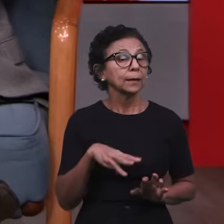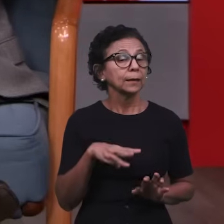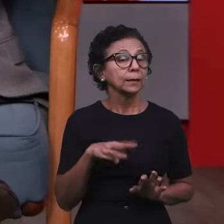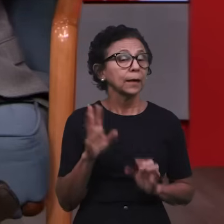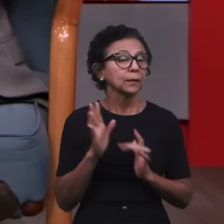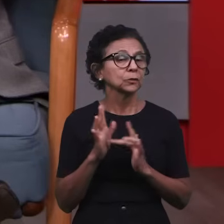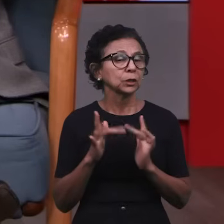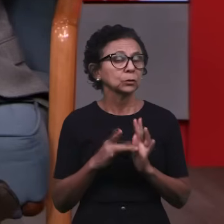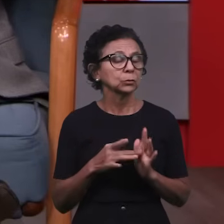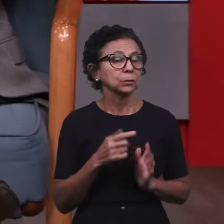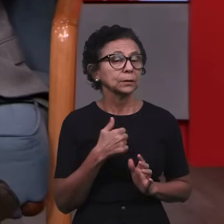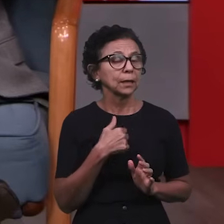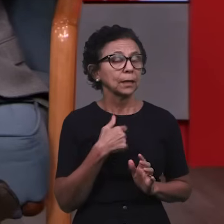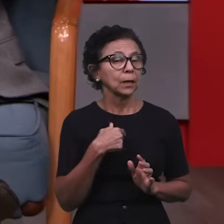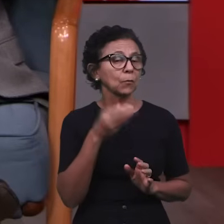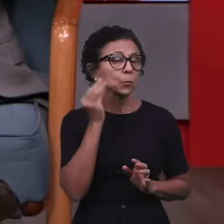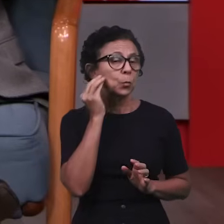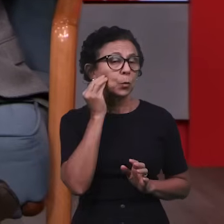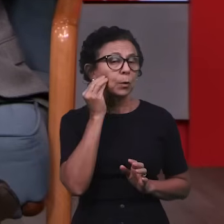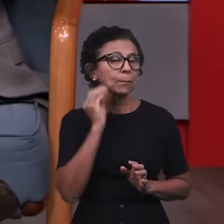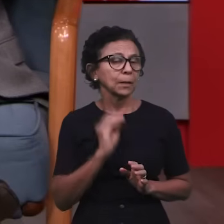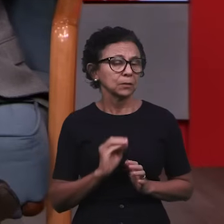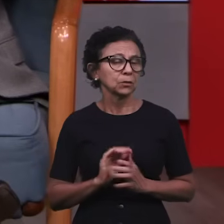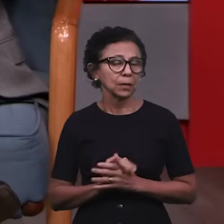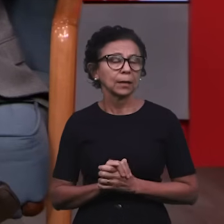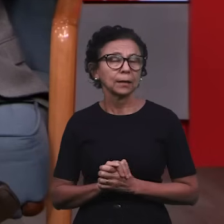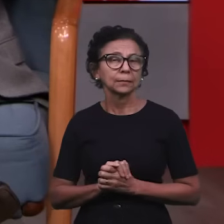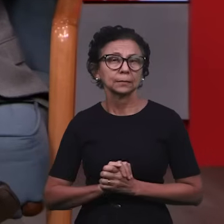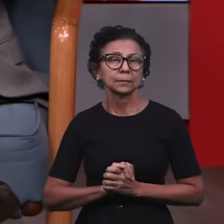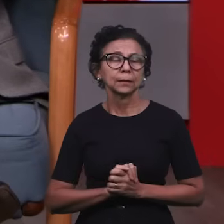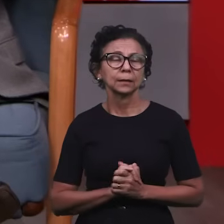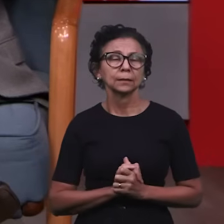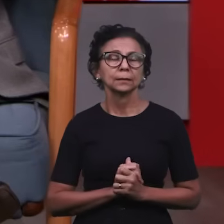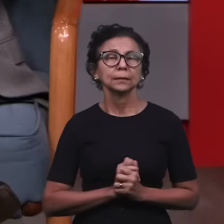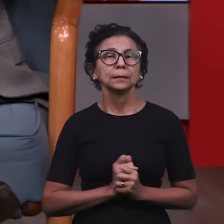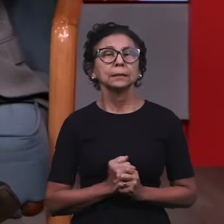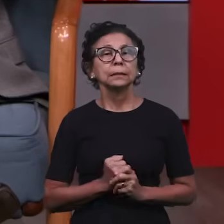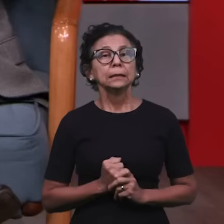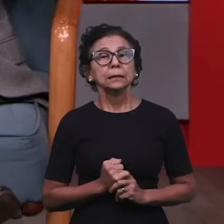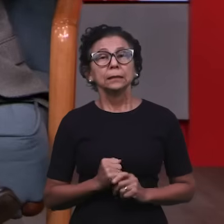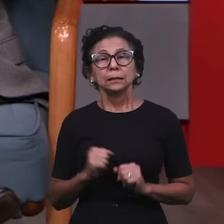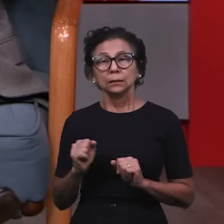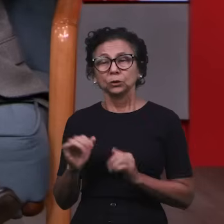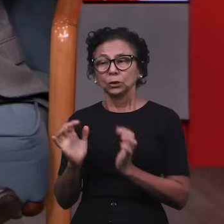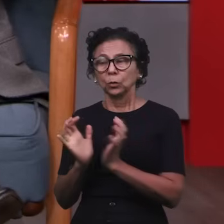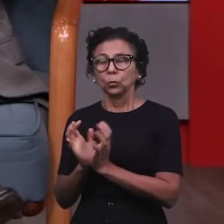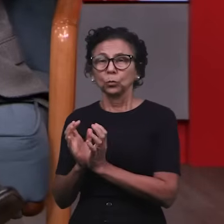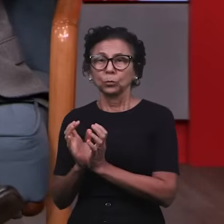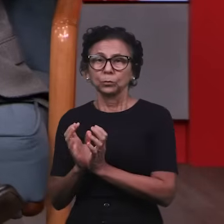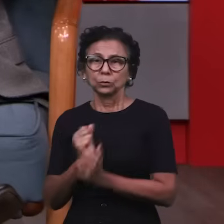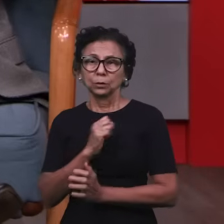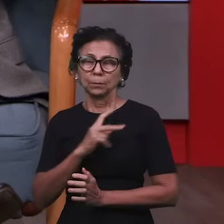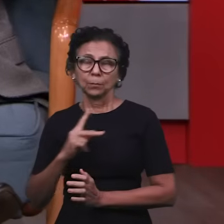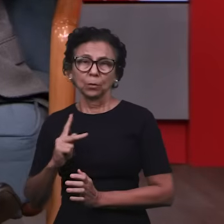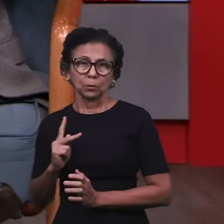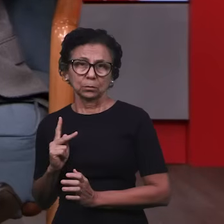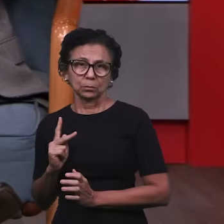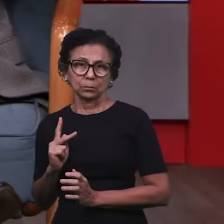que ele seria identificado entre todos que estavam, principalmente entre os apóstolos, ele seria identificado com um